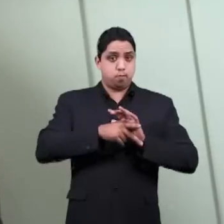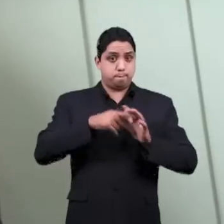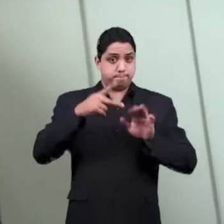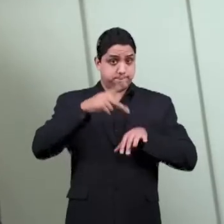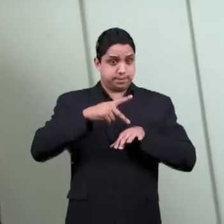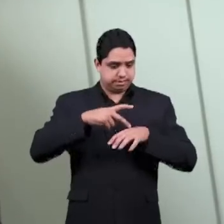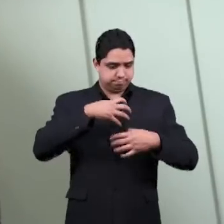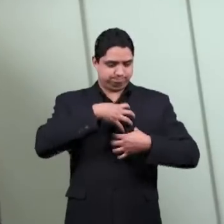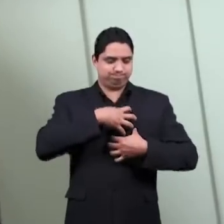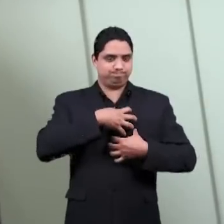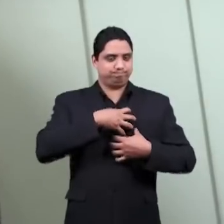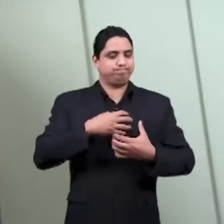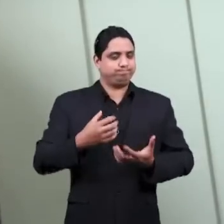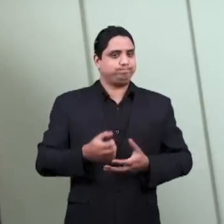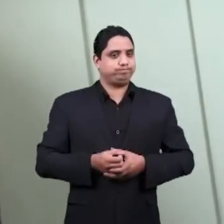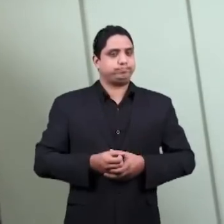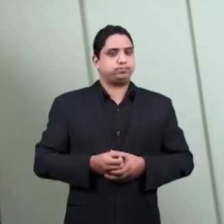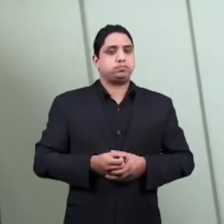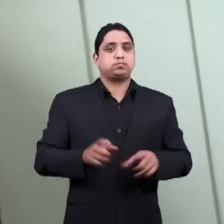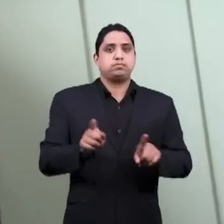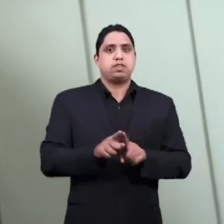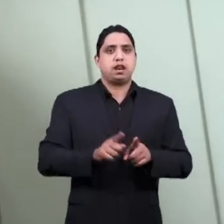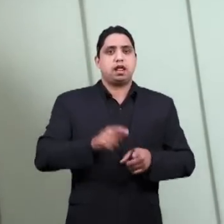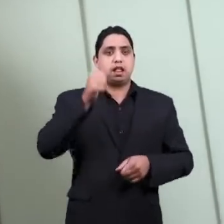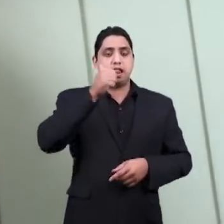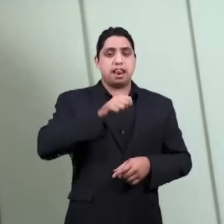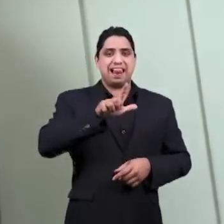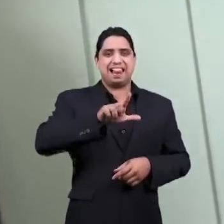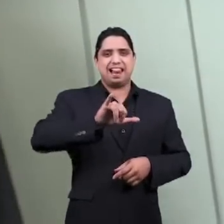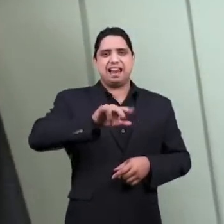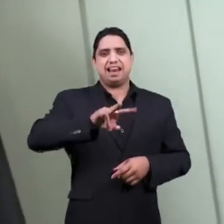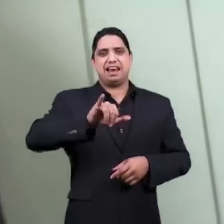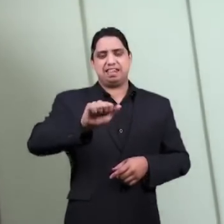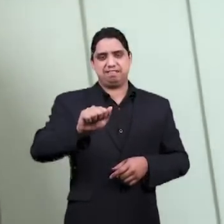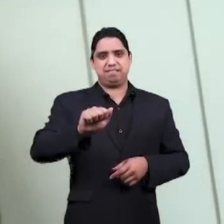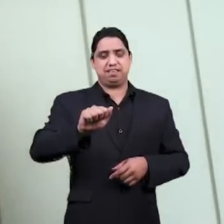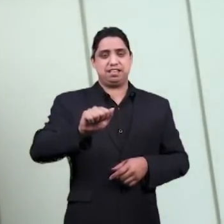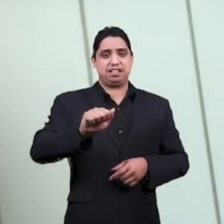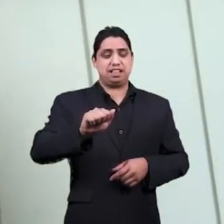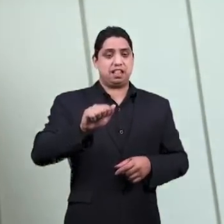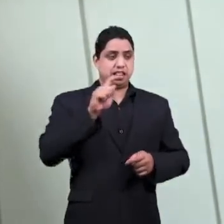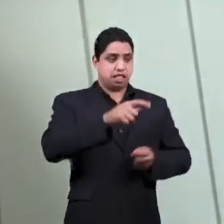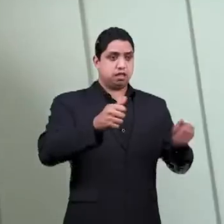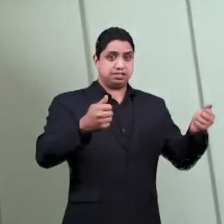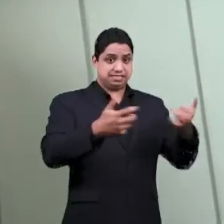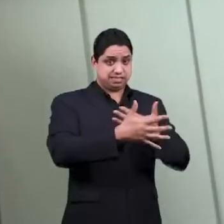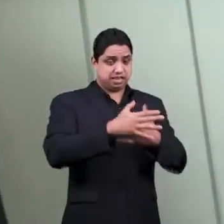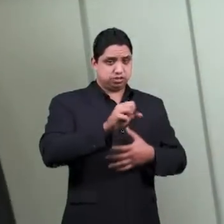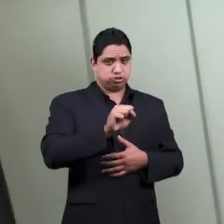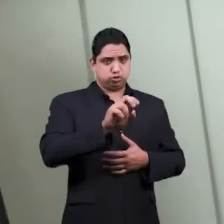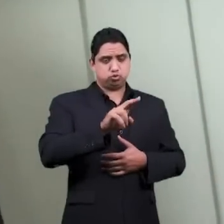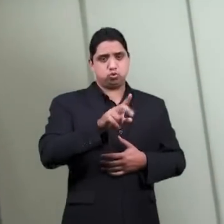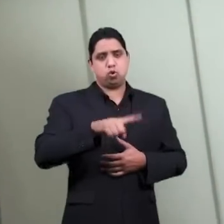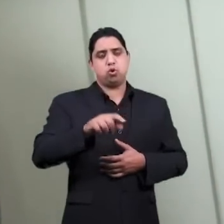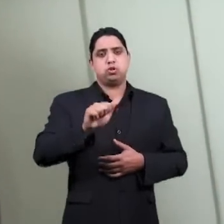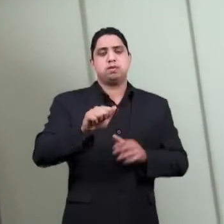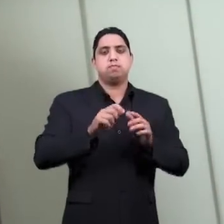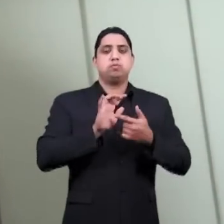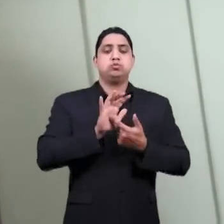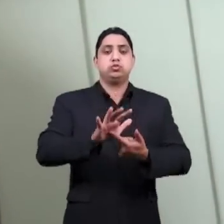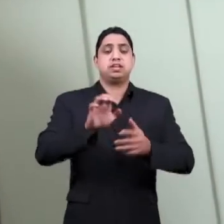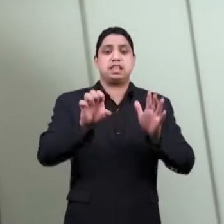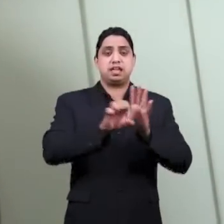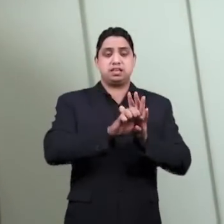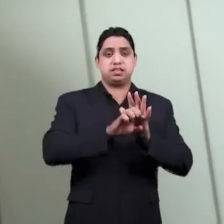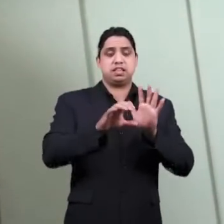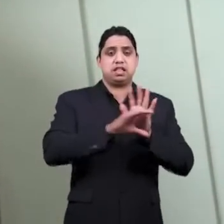Tumim. Muito bem colocado pela irmã. Também a Lívia Maria, lá de Souza, ela citou ali Êxodo 27, capítulo